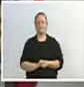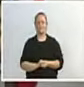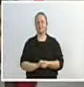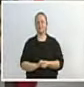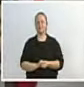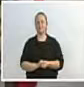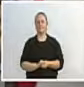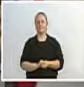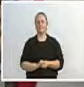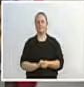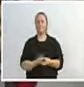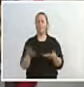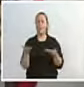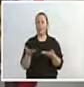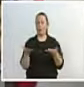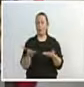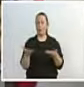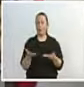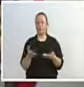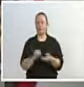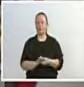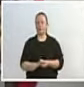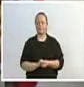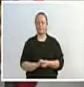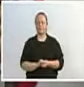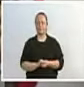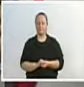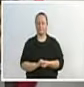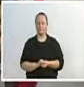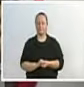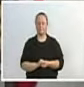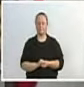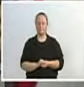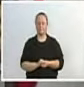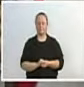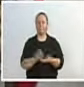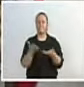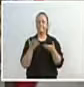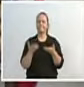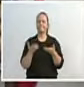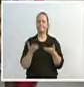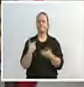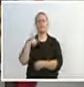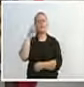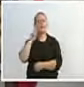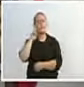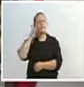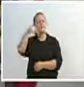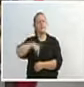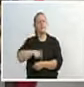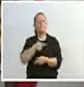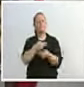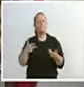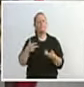Quero, na tarde de hoje, senhores, me reportar, eu já tenho falado sobre algumas políticas públicas, eu quero me